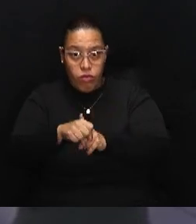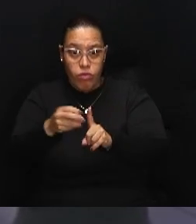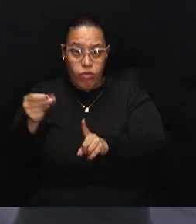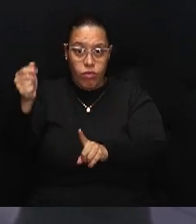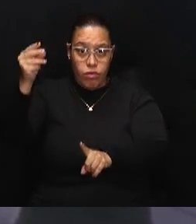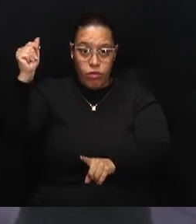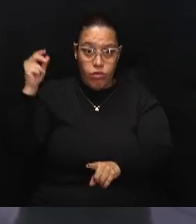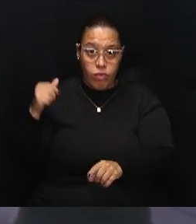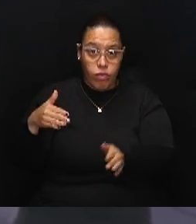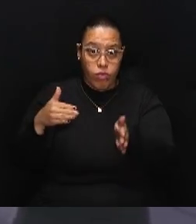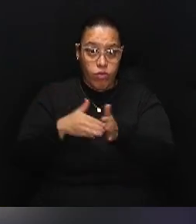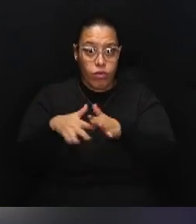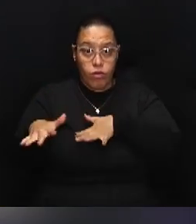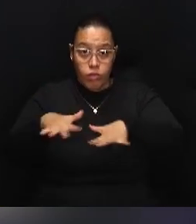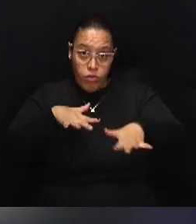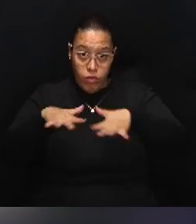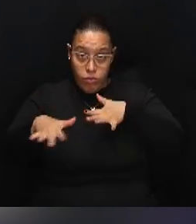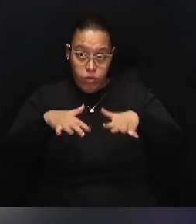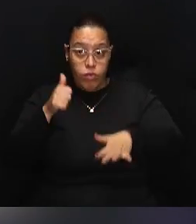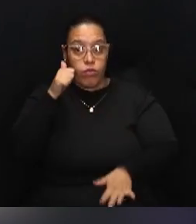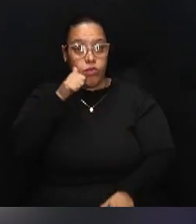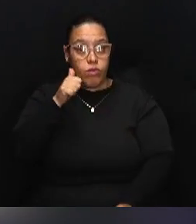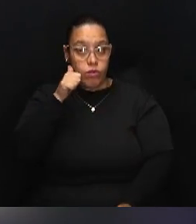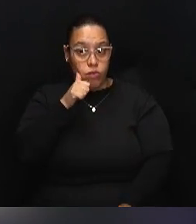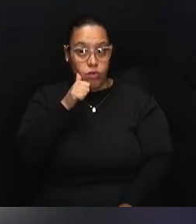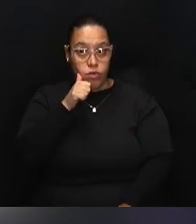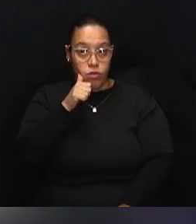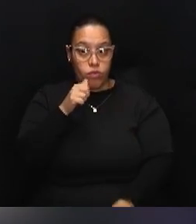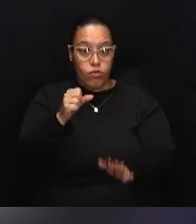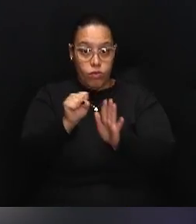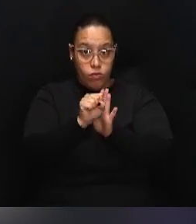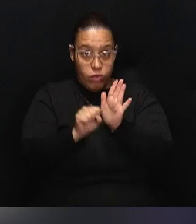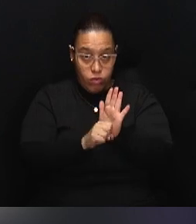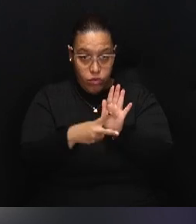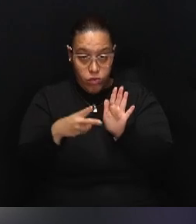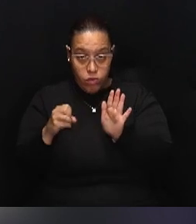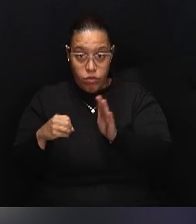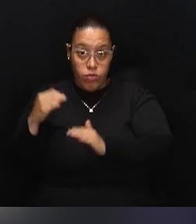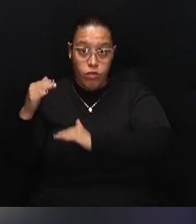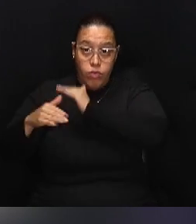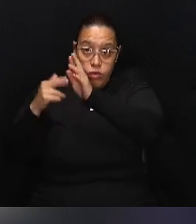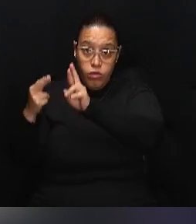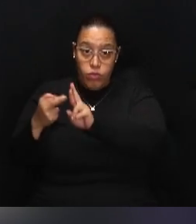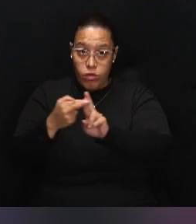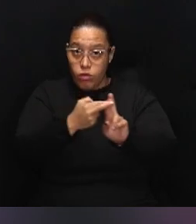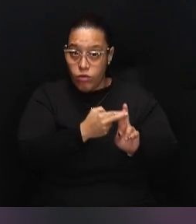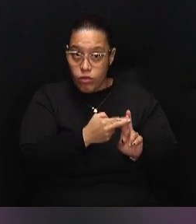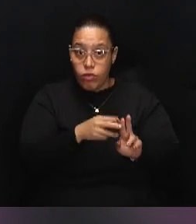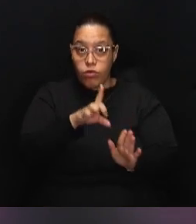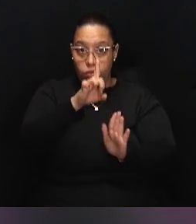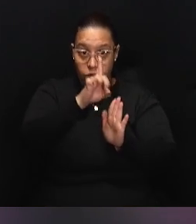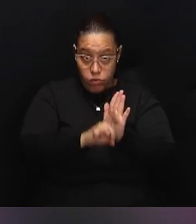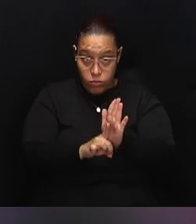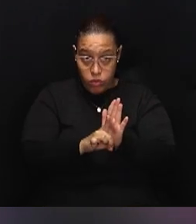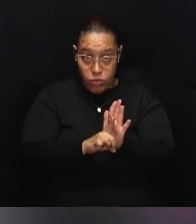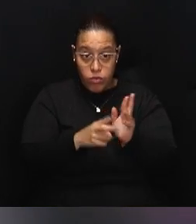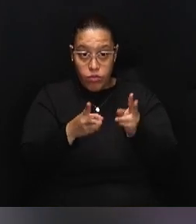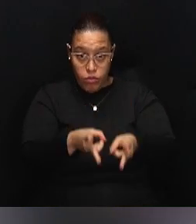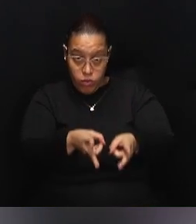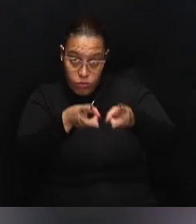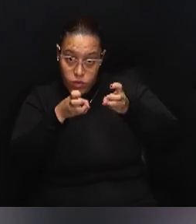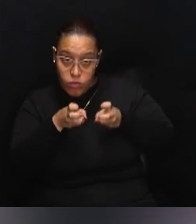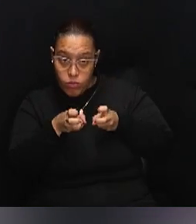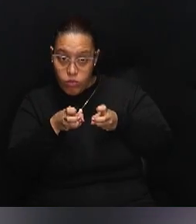em sociedades antigas até os movimentos feministas do século XX, a trajetória revela lutas por